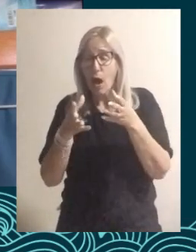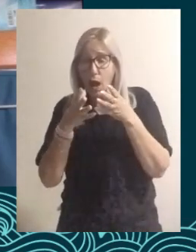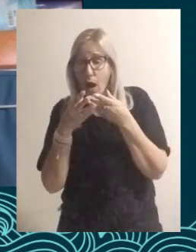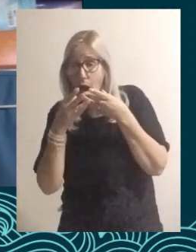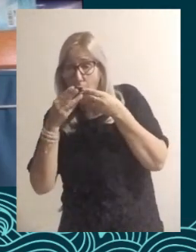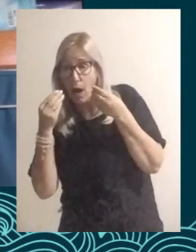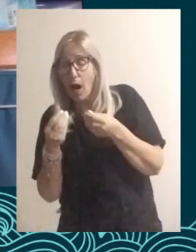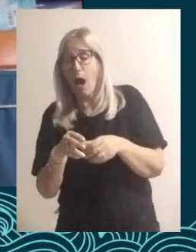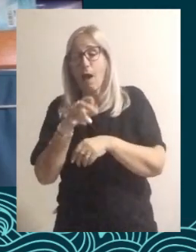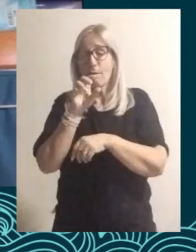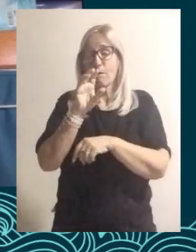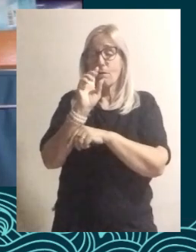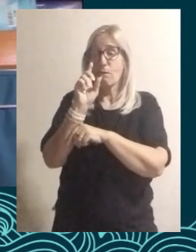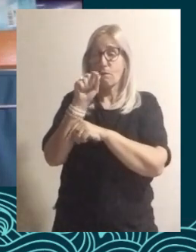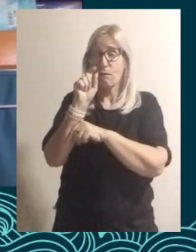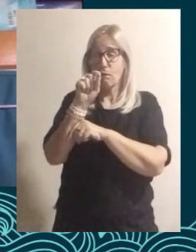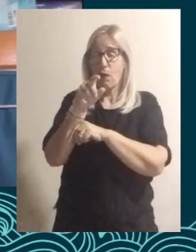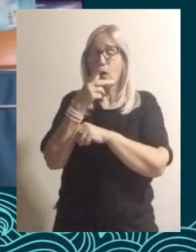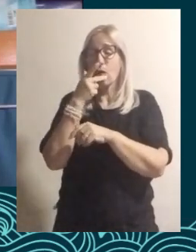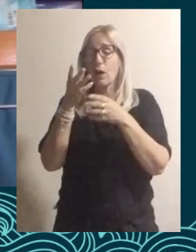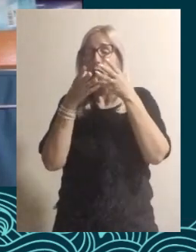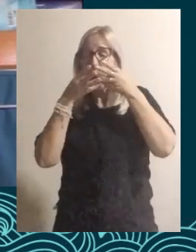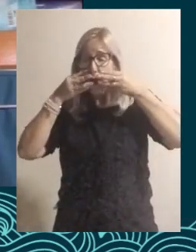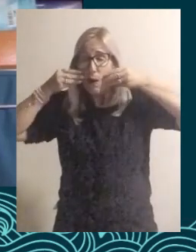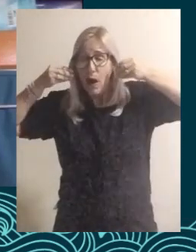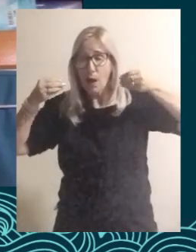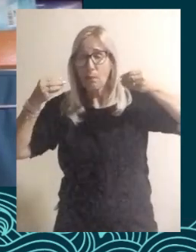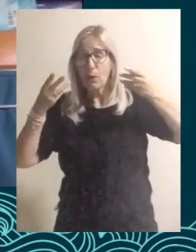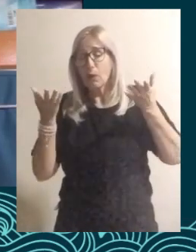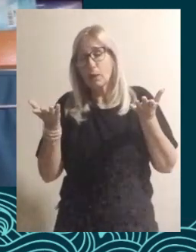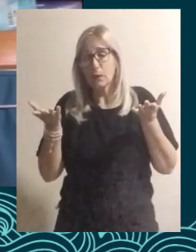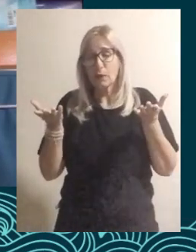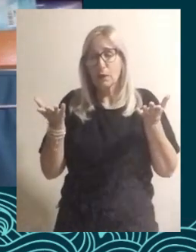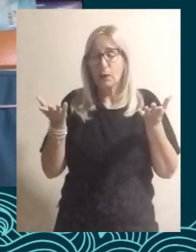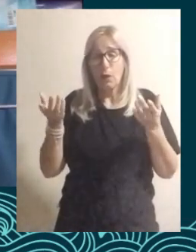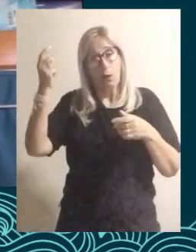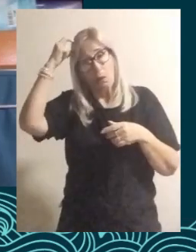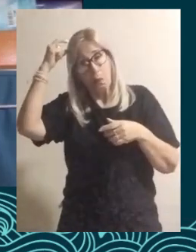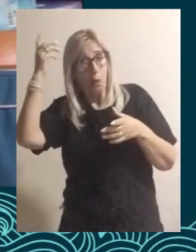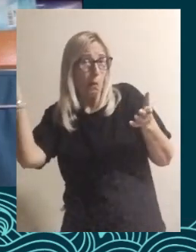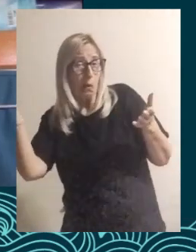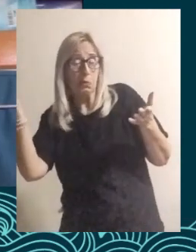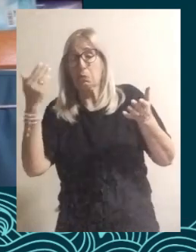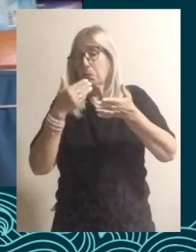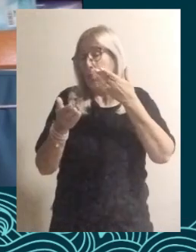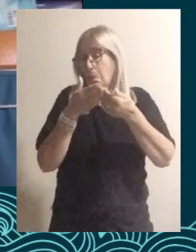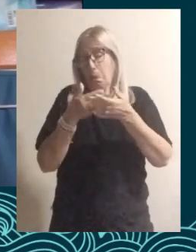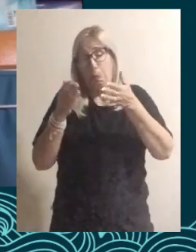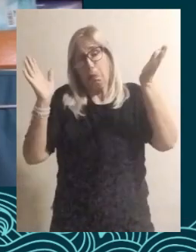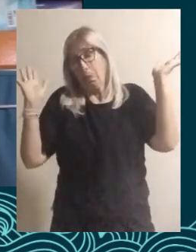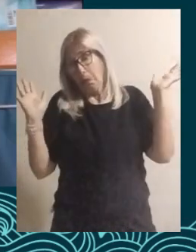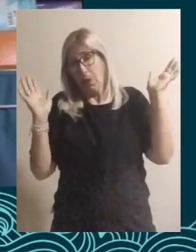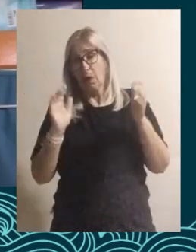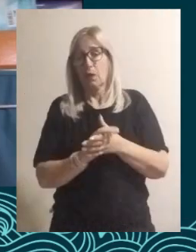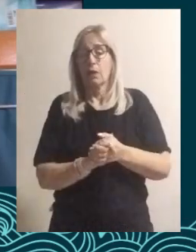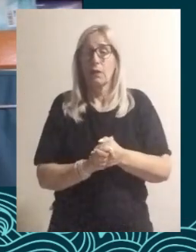quais eram os animais que iam aparecer, a foca, uma raposa, e